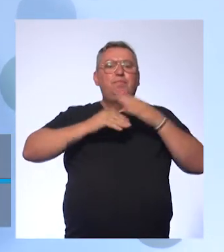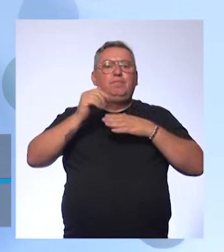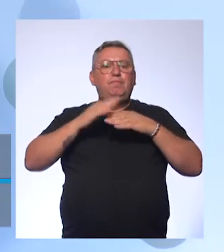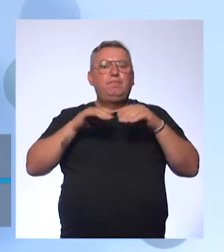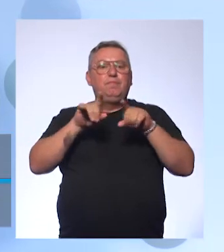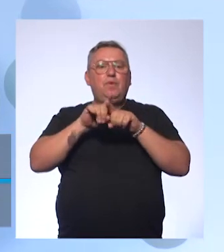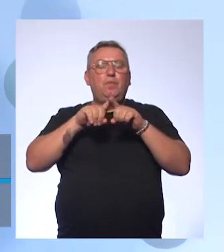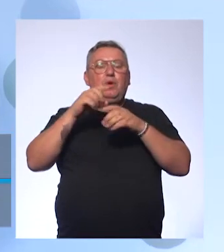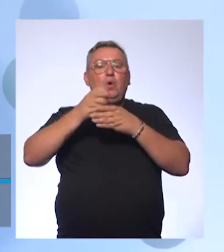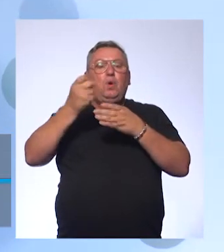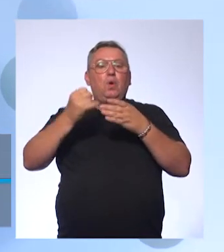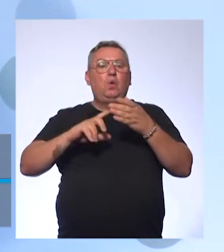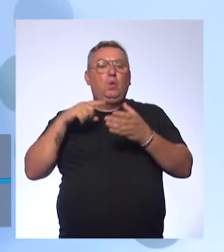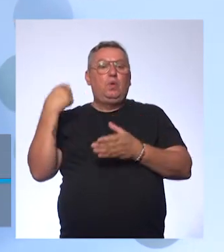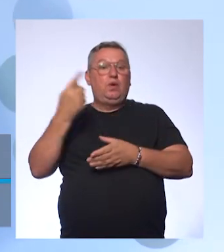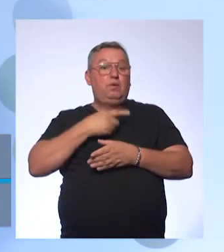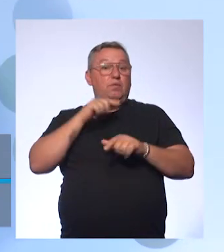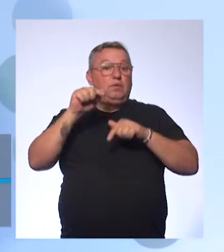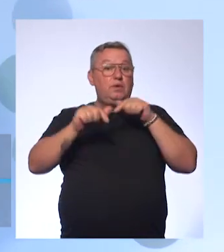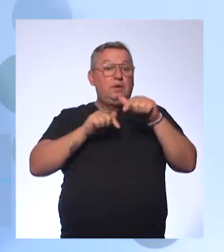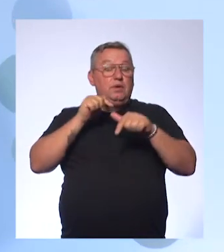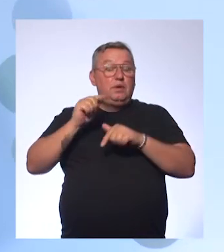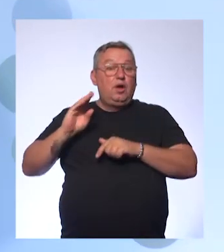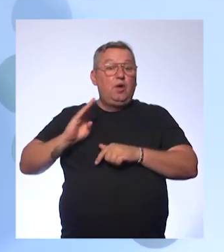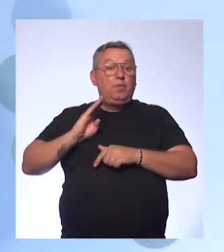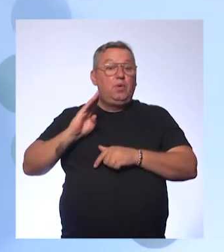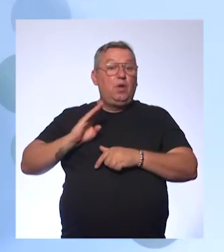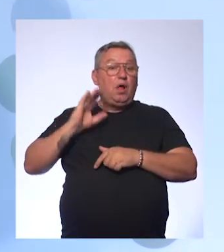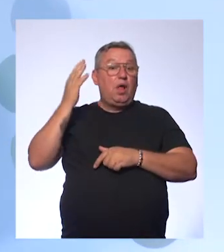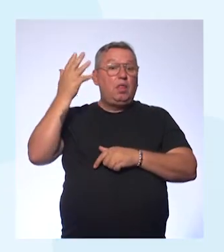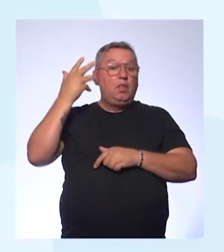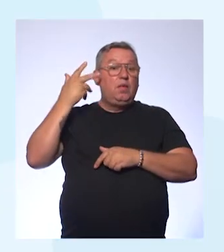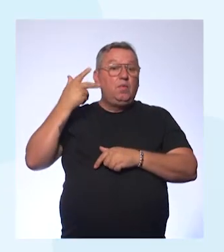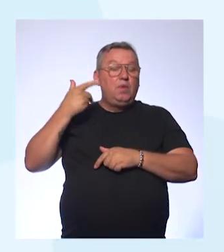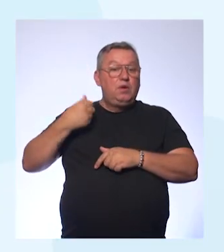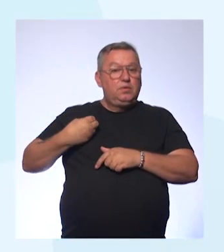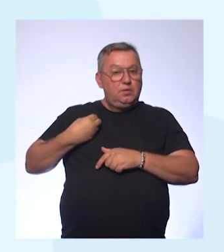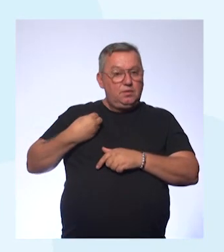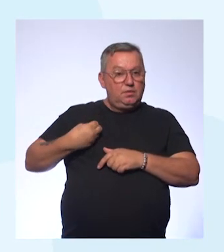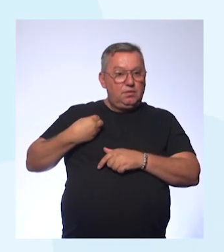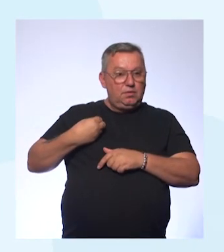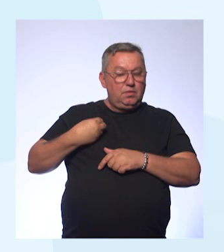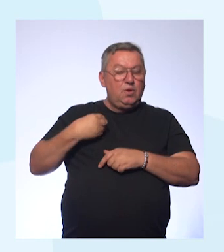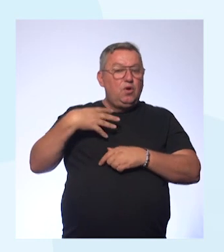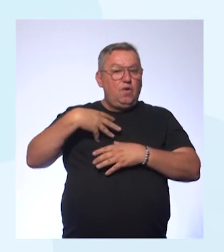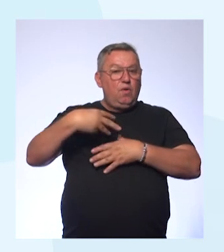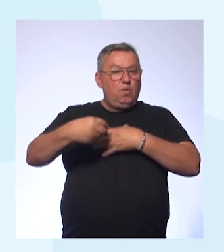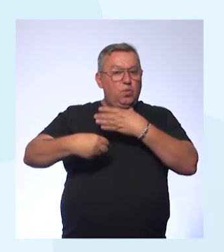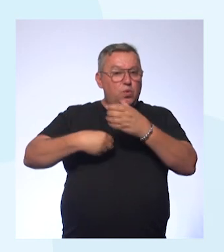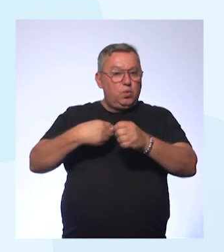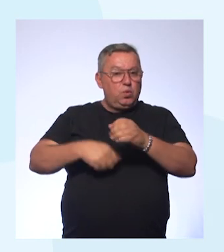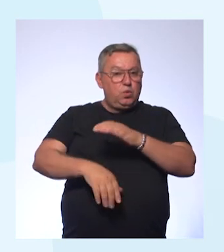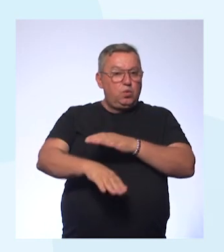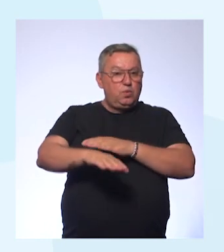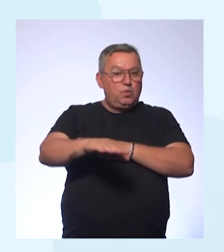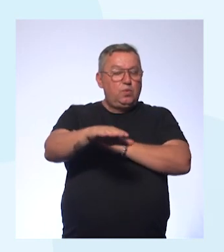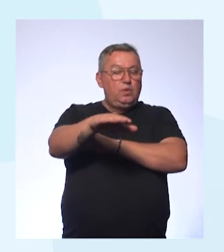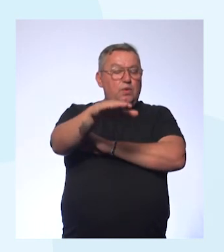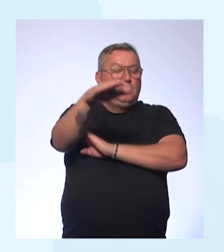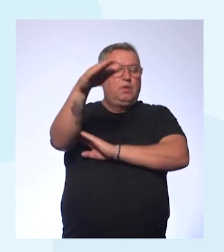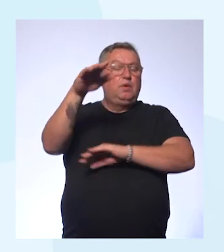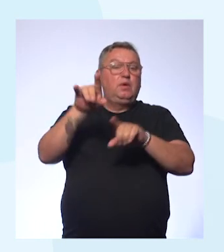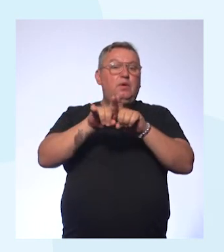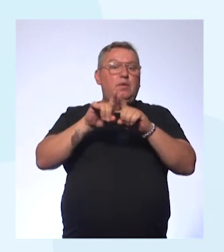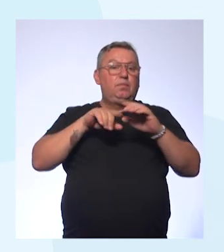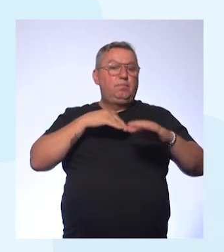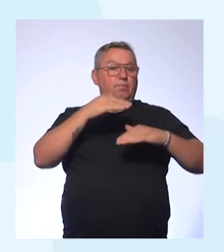aí o conteúdo que a gente vai trabalhar é a biologia dos animais, padrão de reprodução, crescimento e